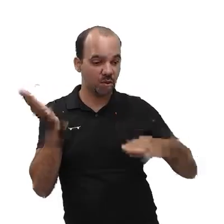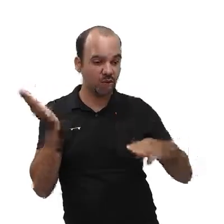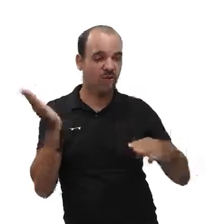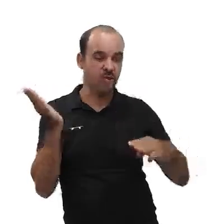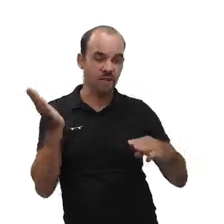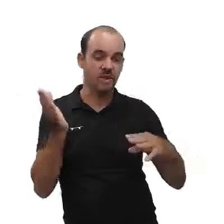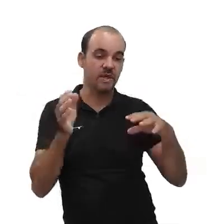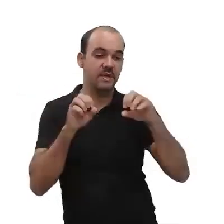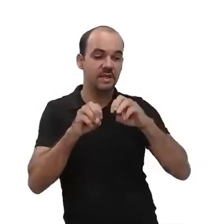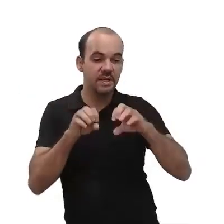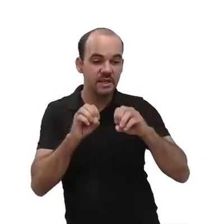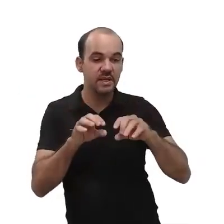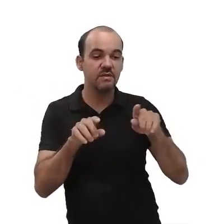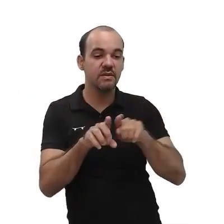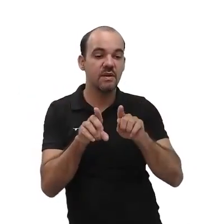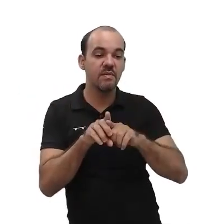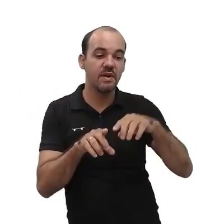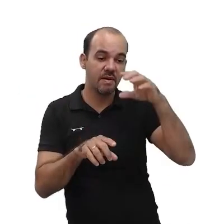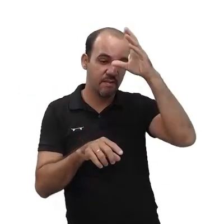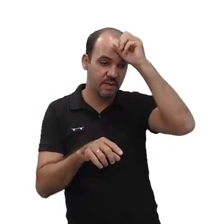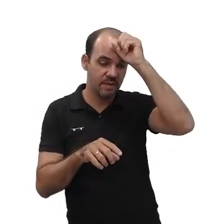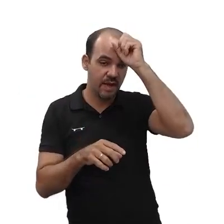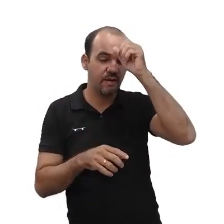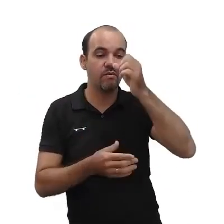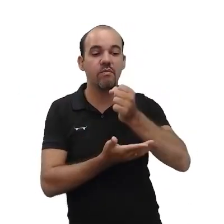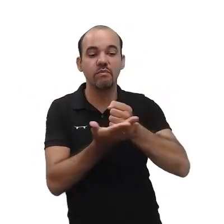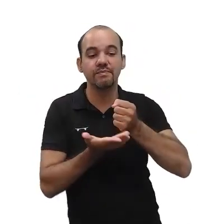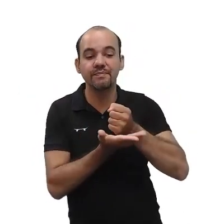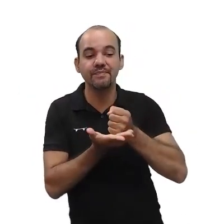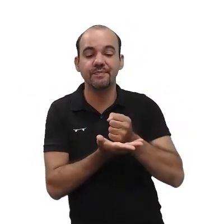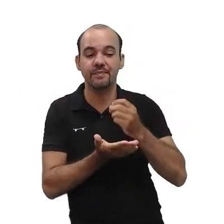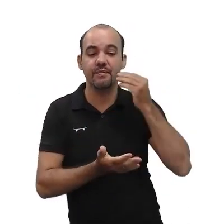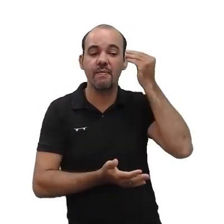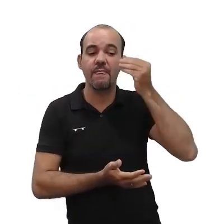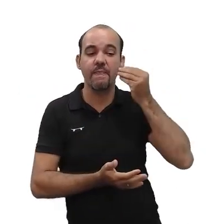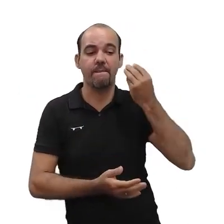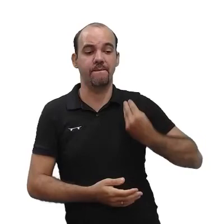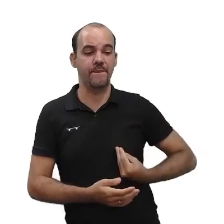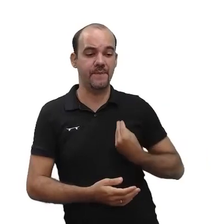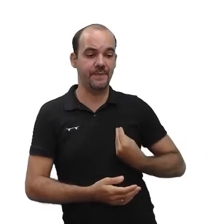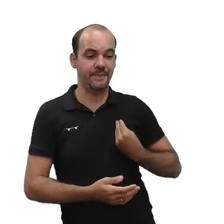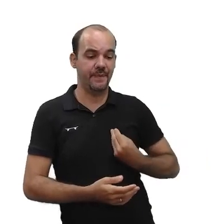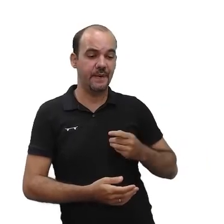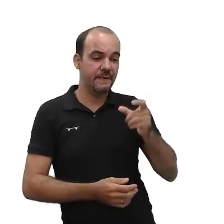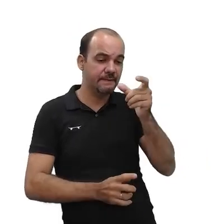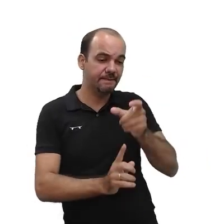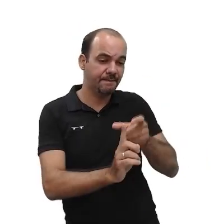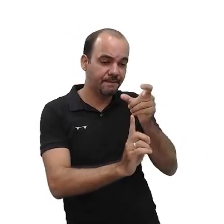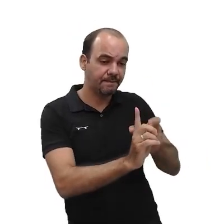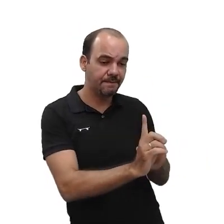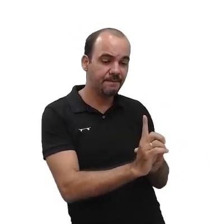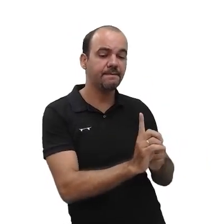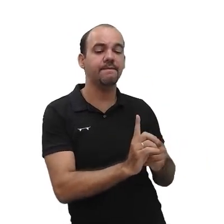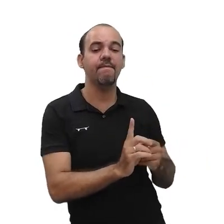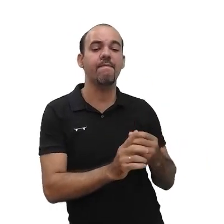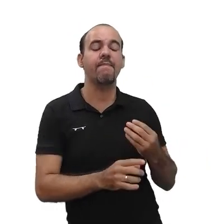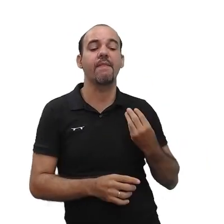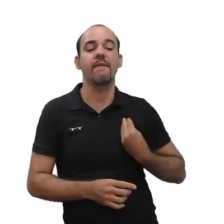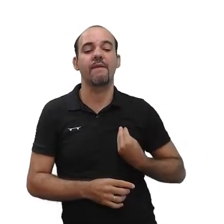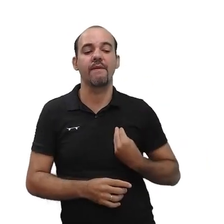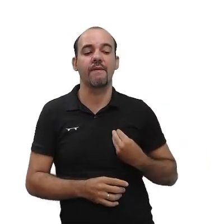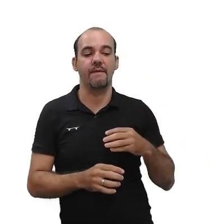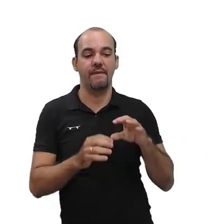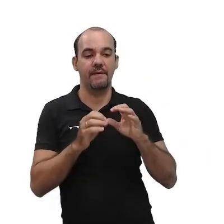e aprendizagem baseadas na experiência do sujeito, na pesquisa, do vivido, ou seja, um processo de